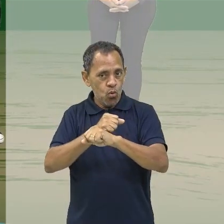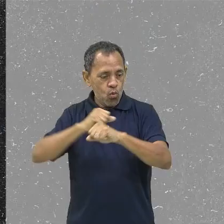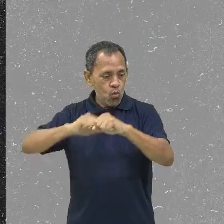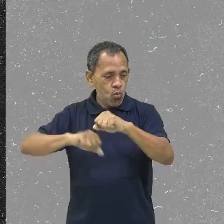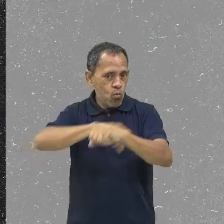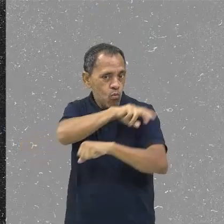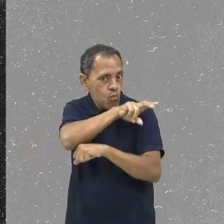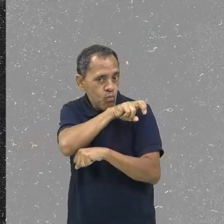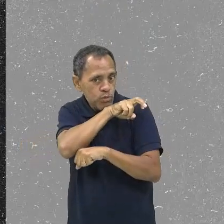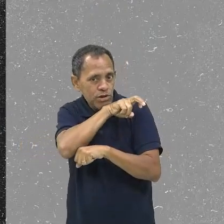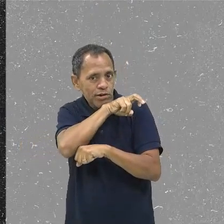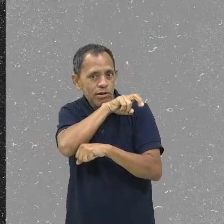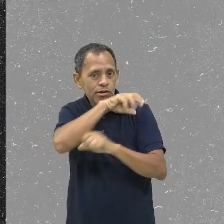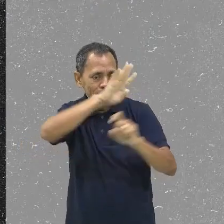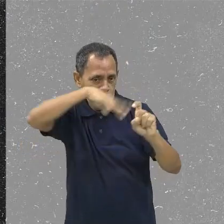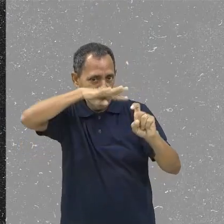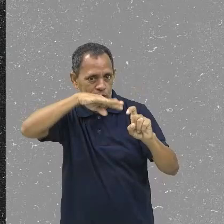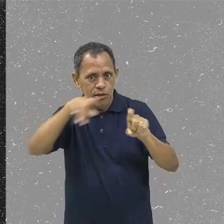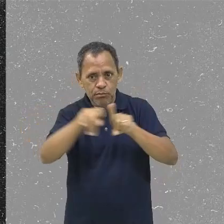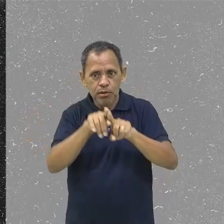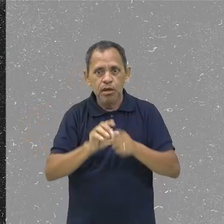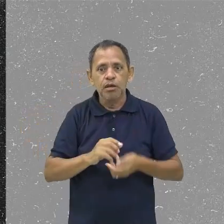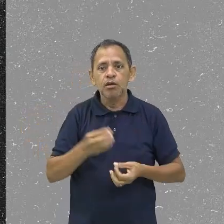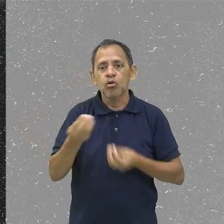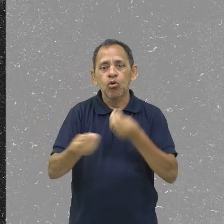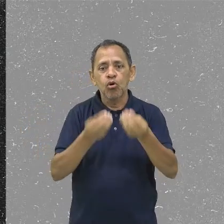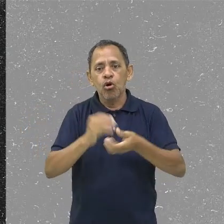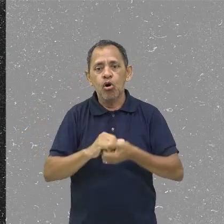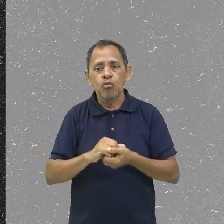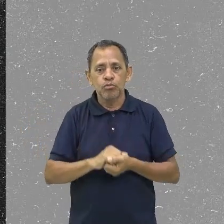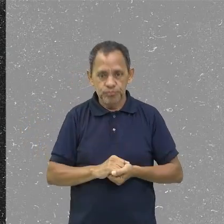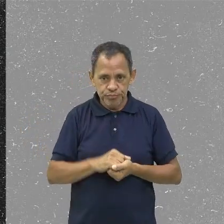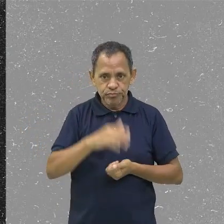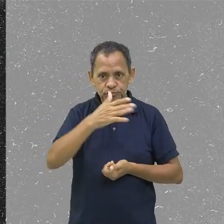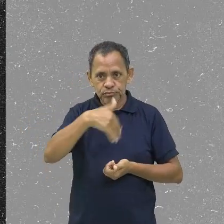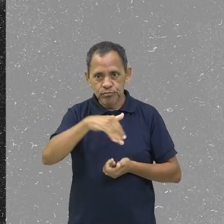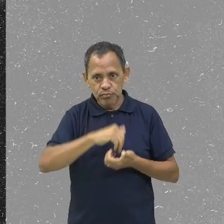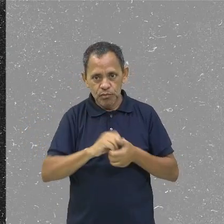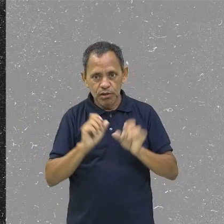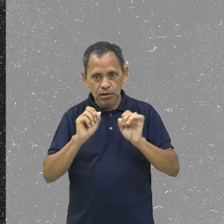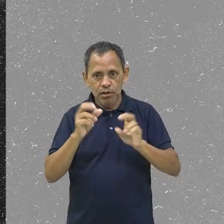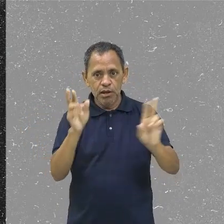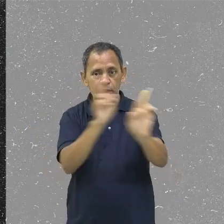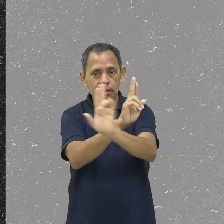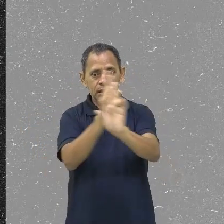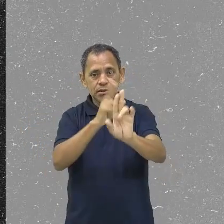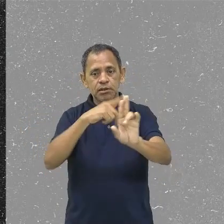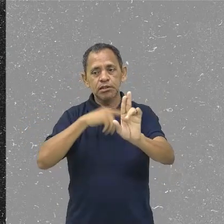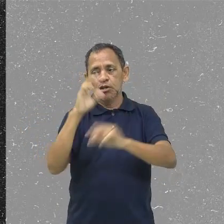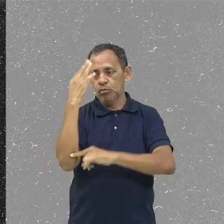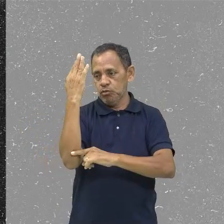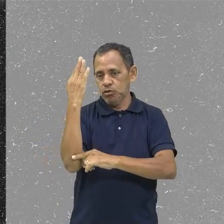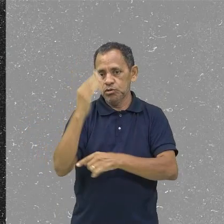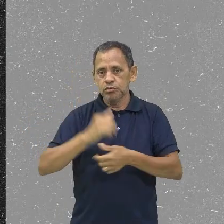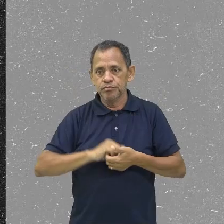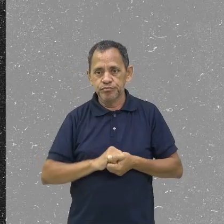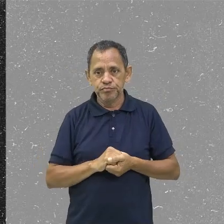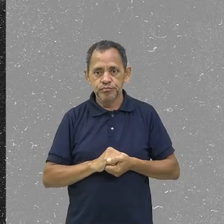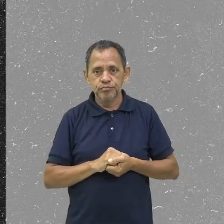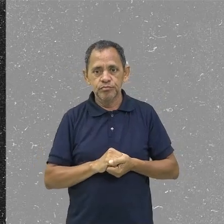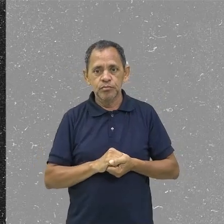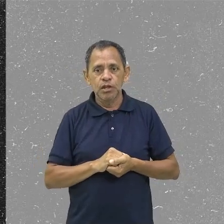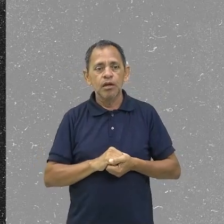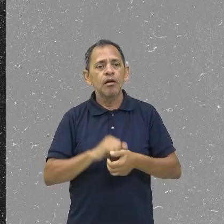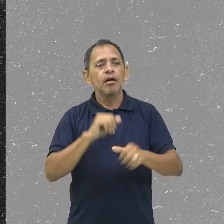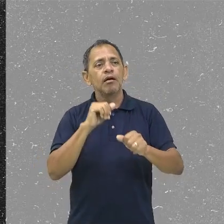professora Érica. Vamos lá? Vamos lá. Então, conexão do mito da cobra grande com a biologia. Quando nós